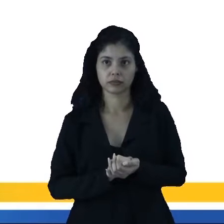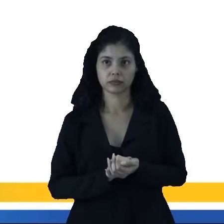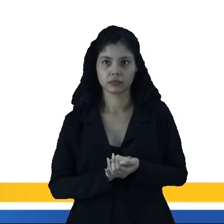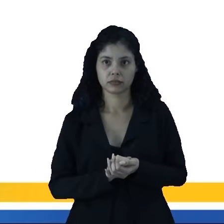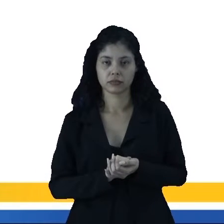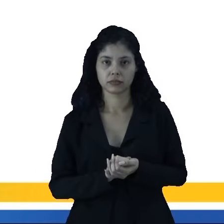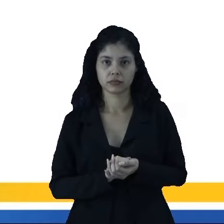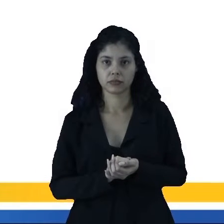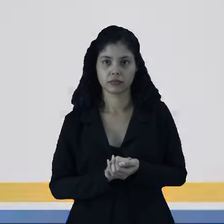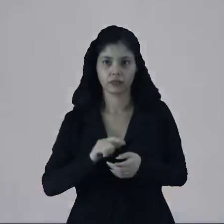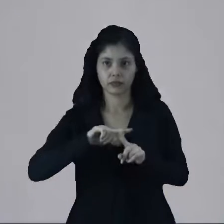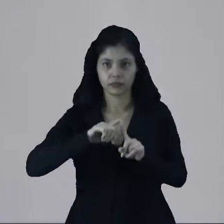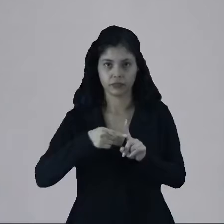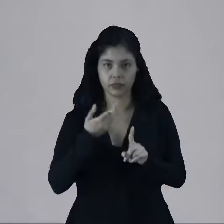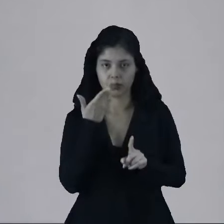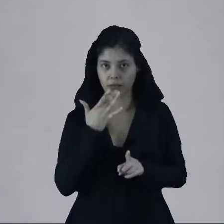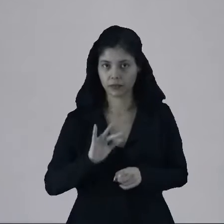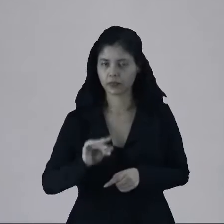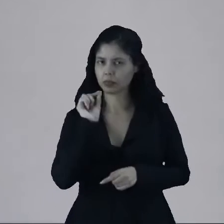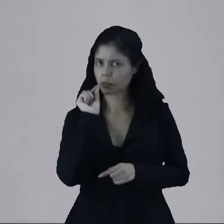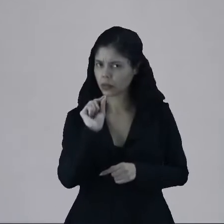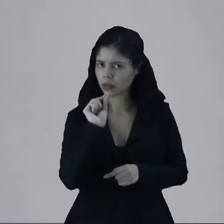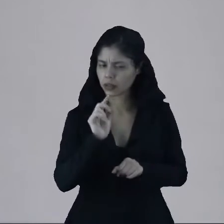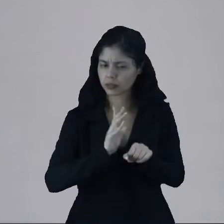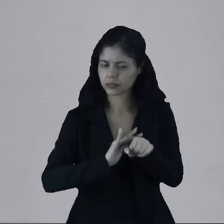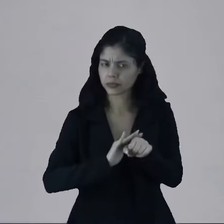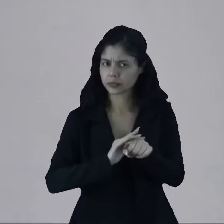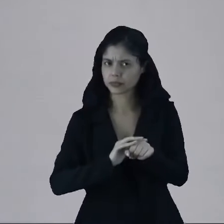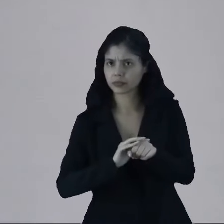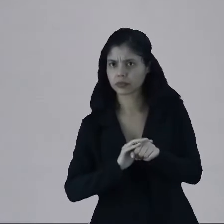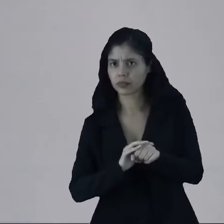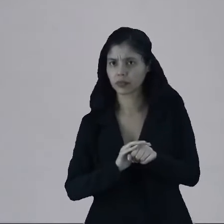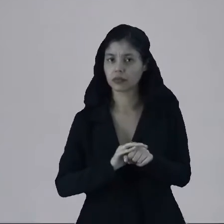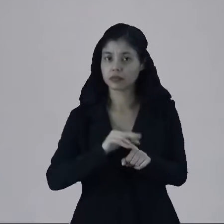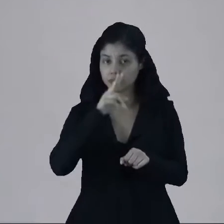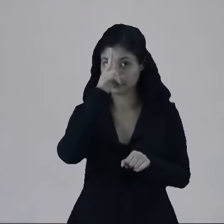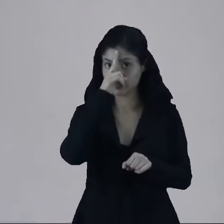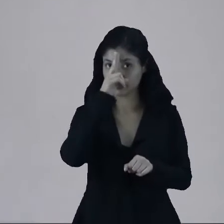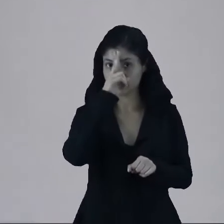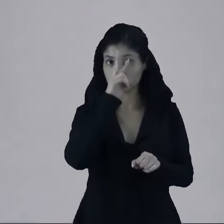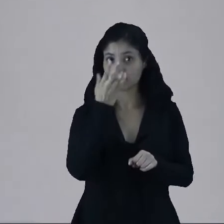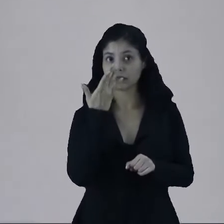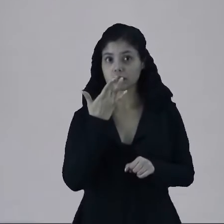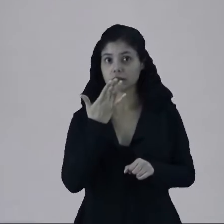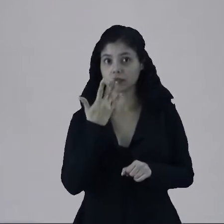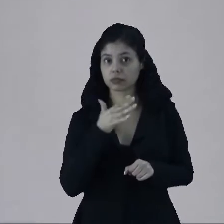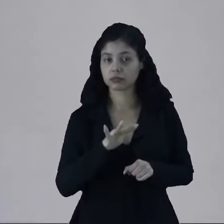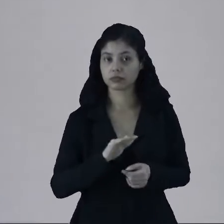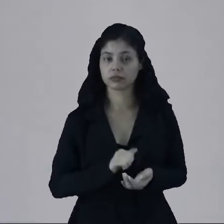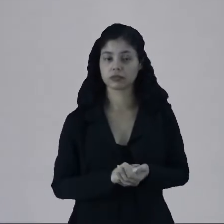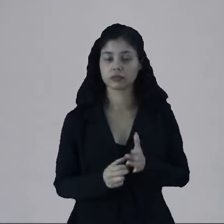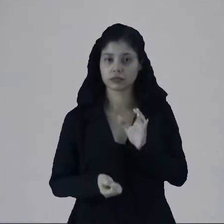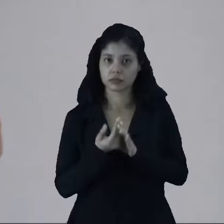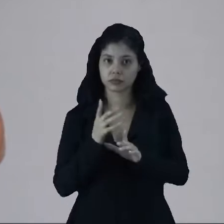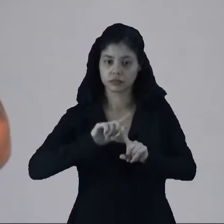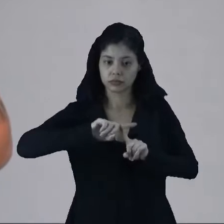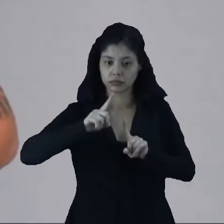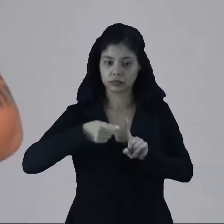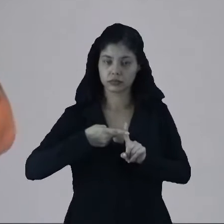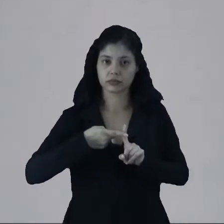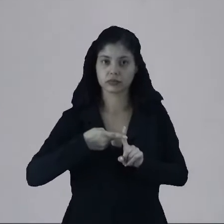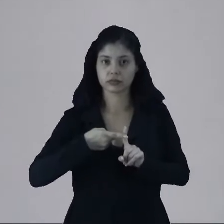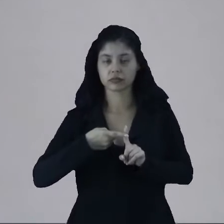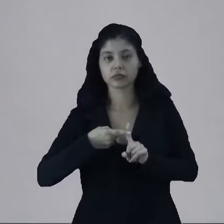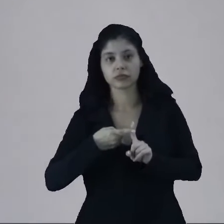do recém-nascido. O que é essa doença, gente? Lembrando que a criança, que é gerada na barriga da